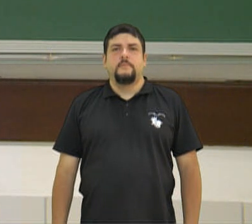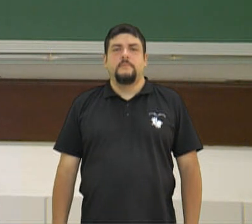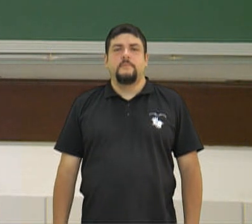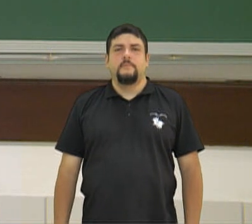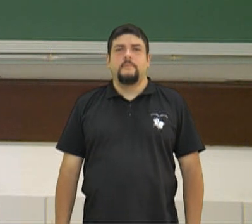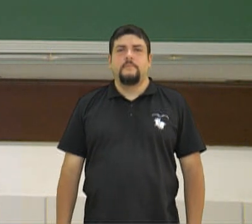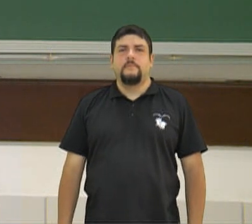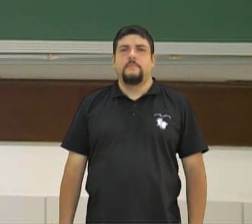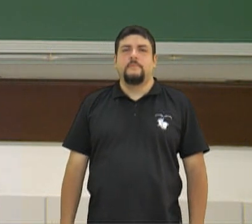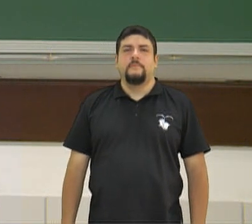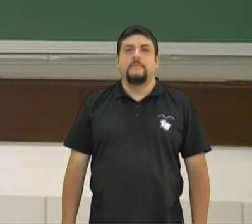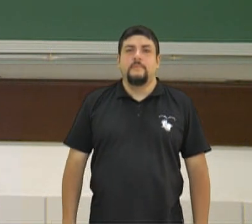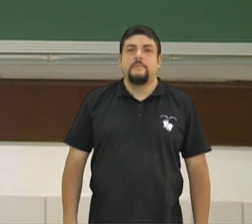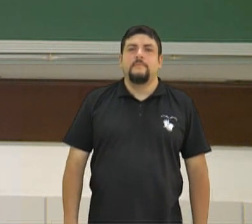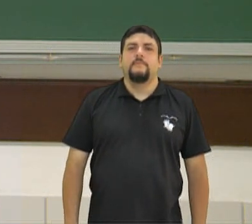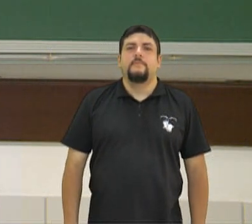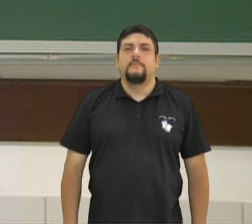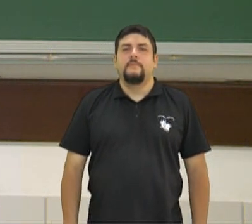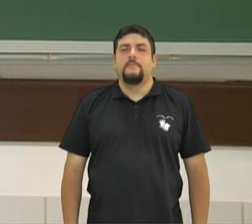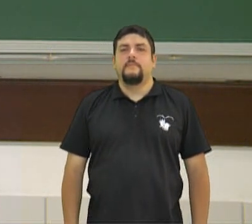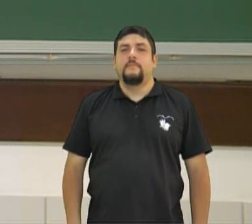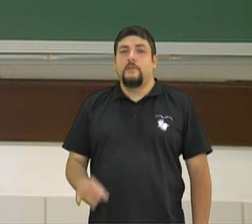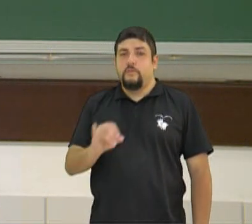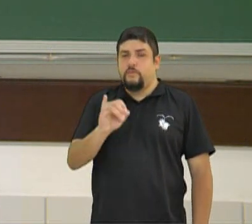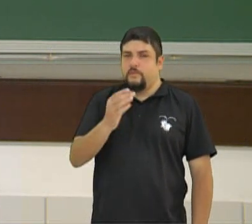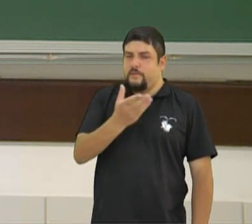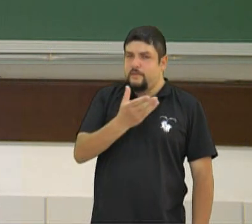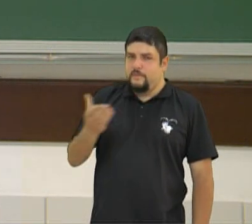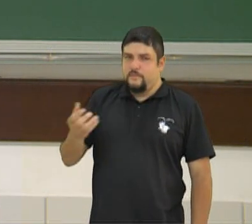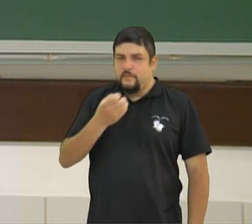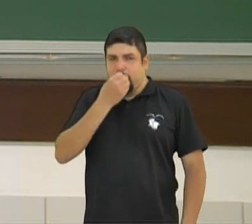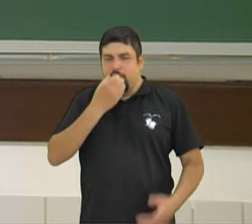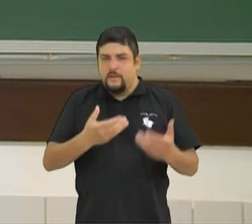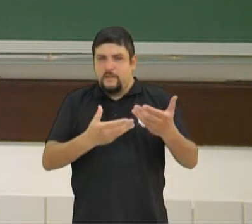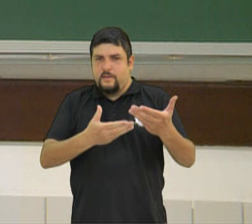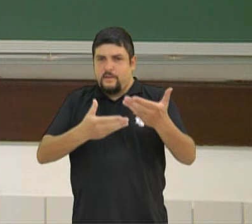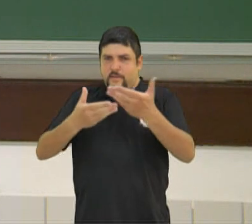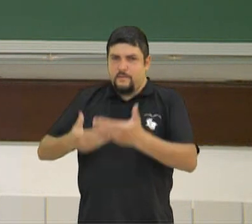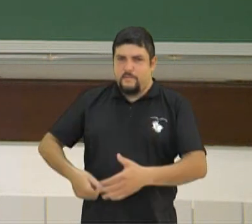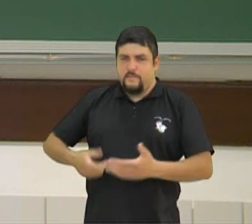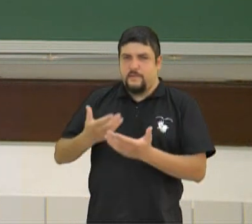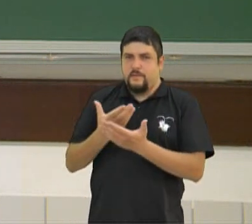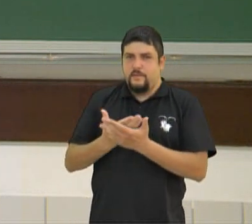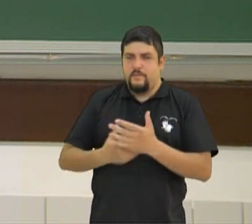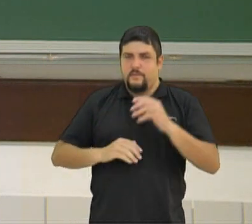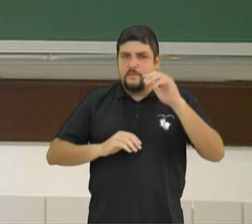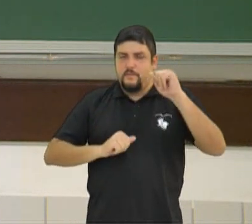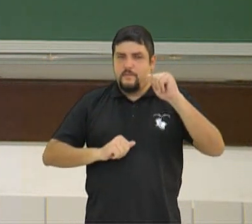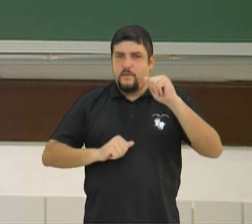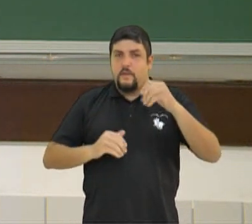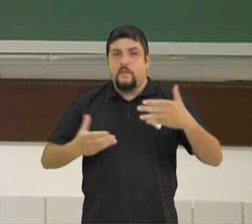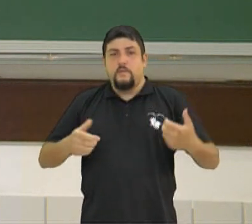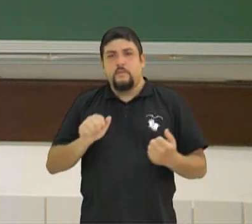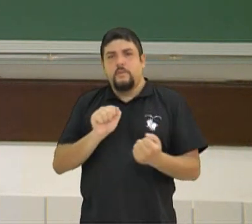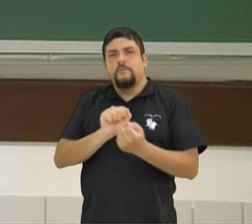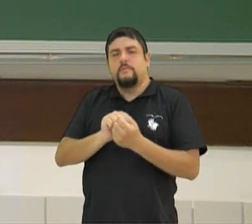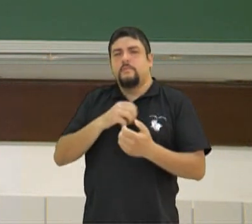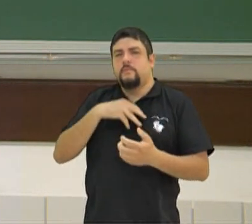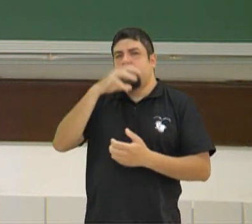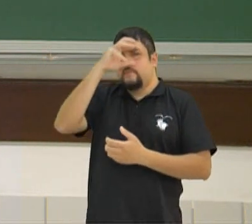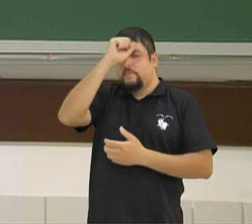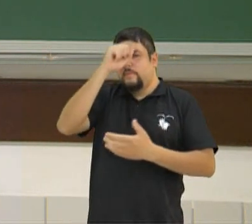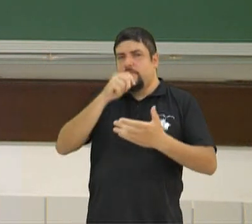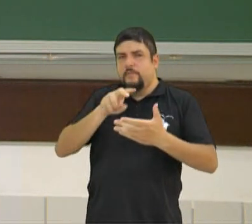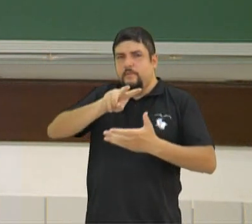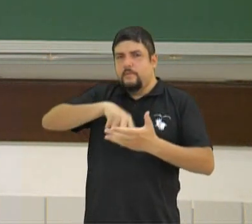Hola chicos, bienvenidos a más una clase de español. Soy la profesora Elisiane y juntos vamos a aprender a leer